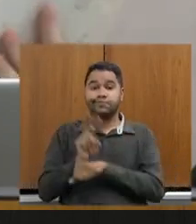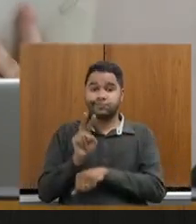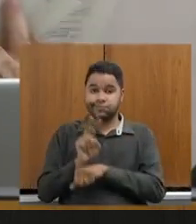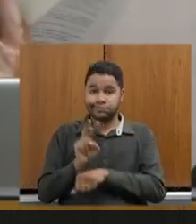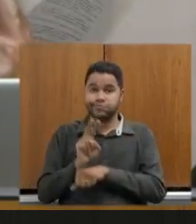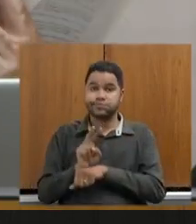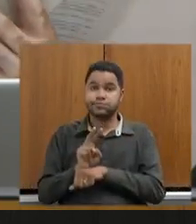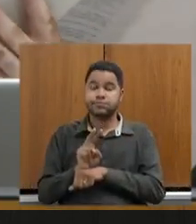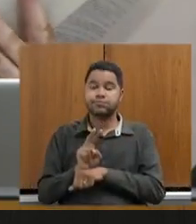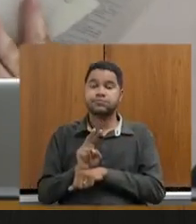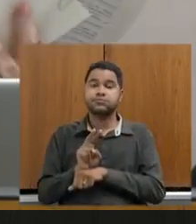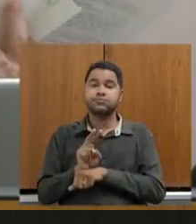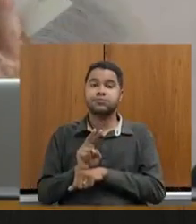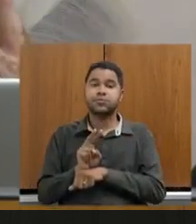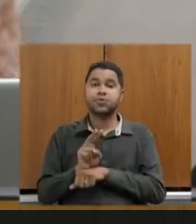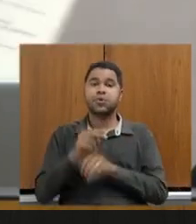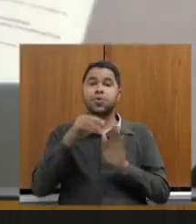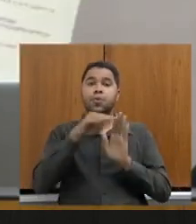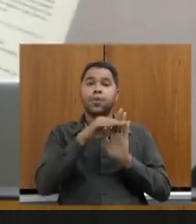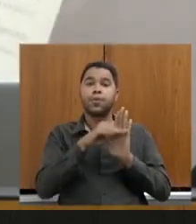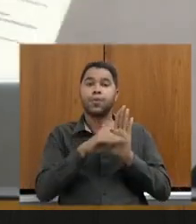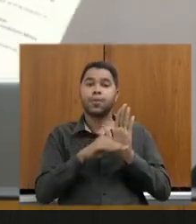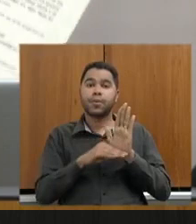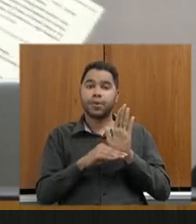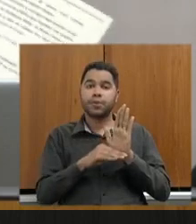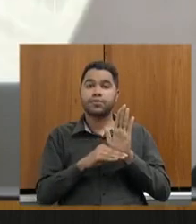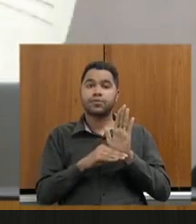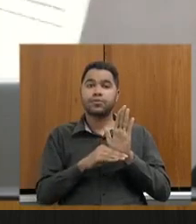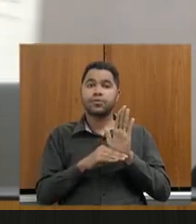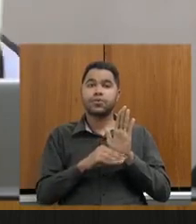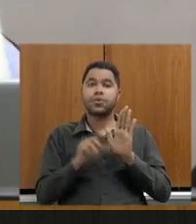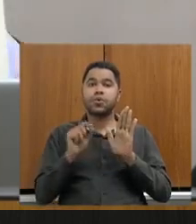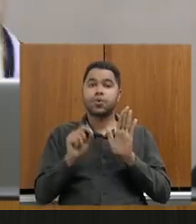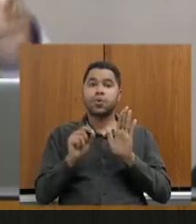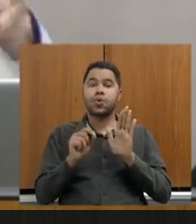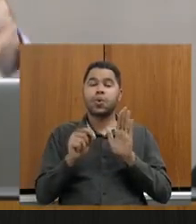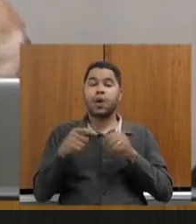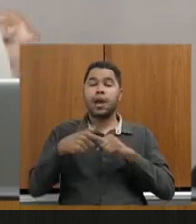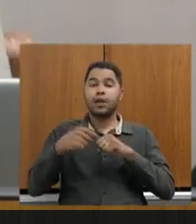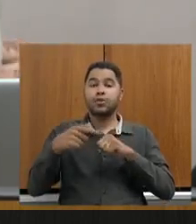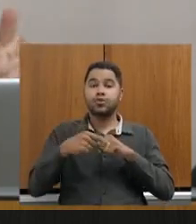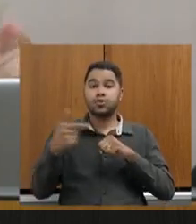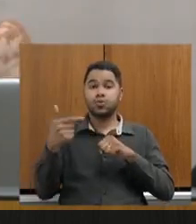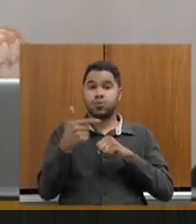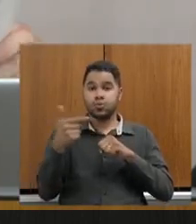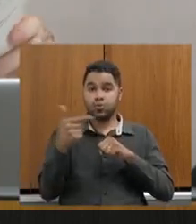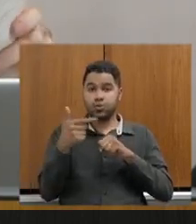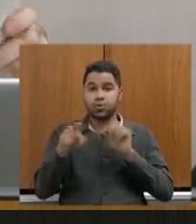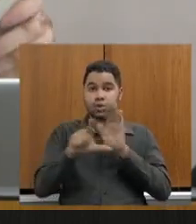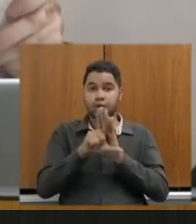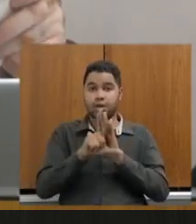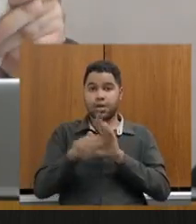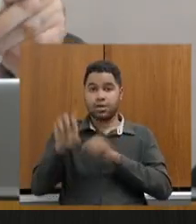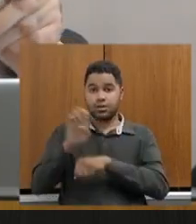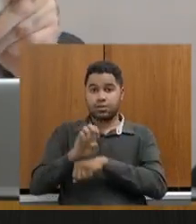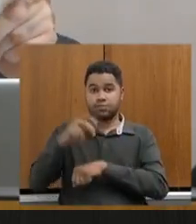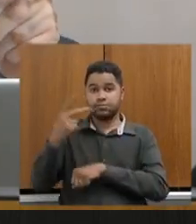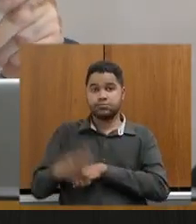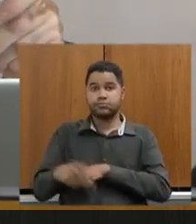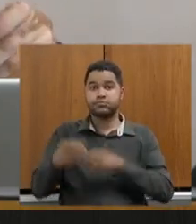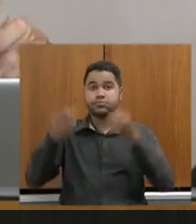e o dispositivo no art 22 dessa lei estadual